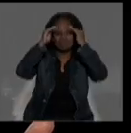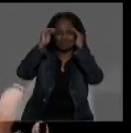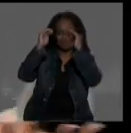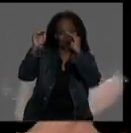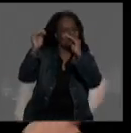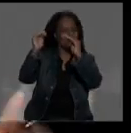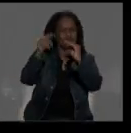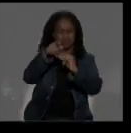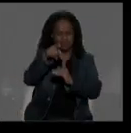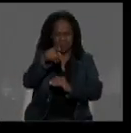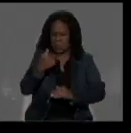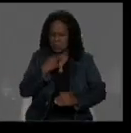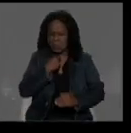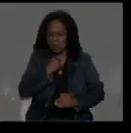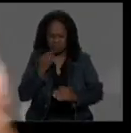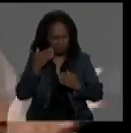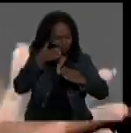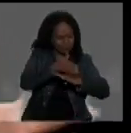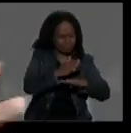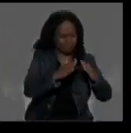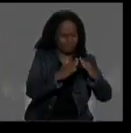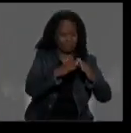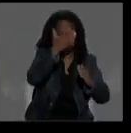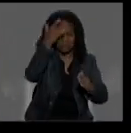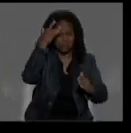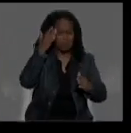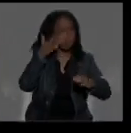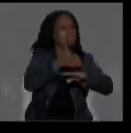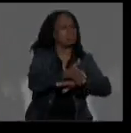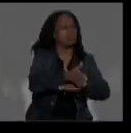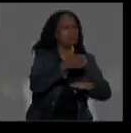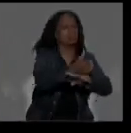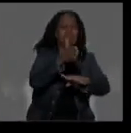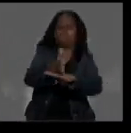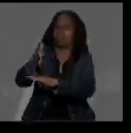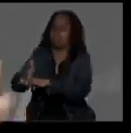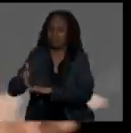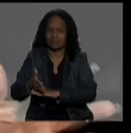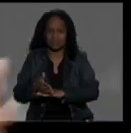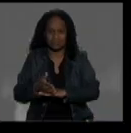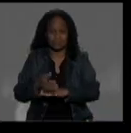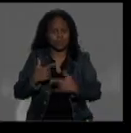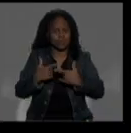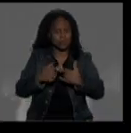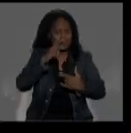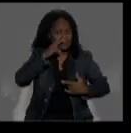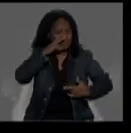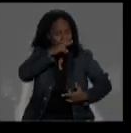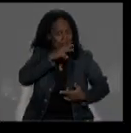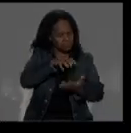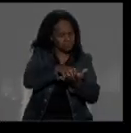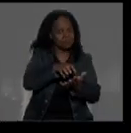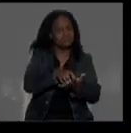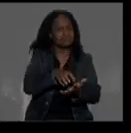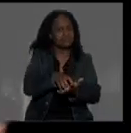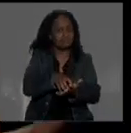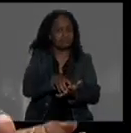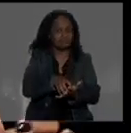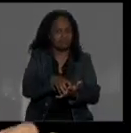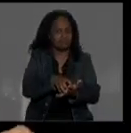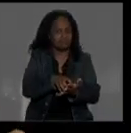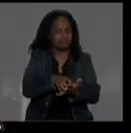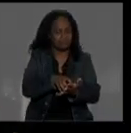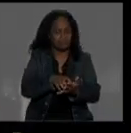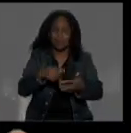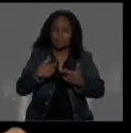Sim. Você não pode chegar na casa dos outros assim e sair entrando. Isso é muito forte nas comunidades quilombolas. É